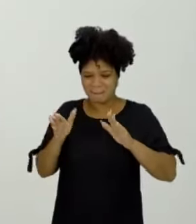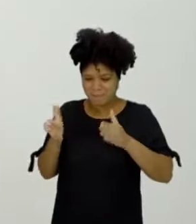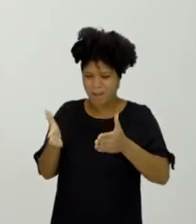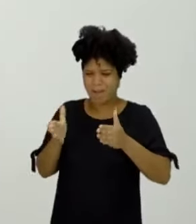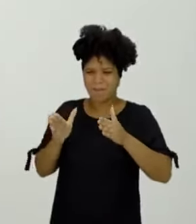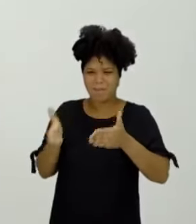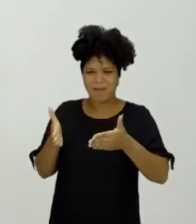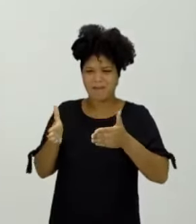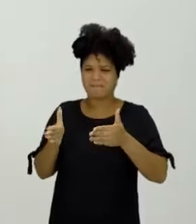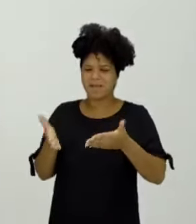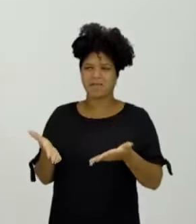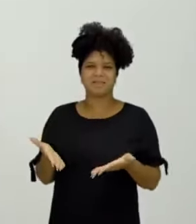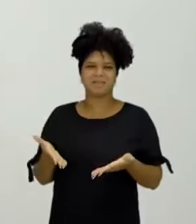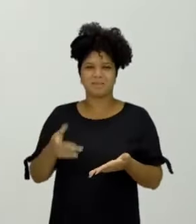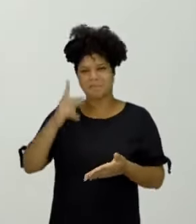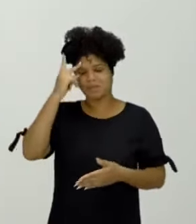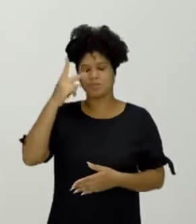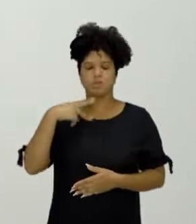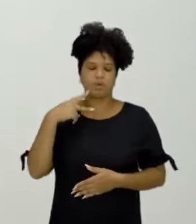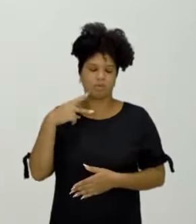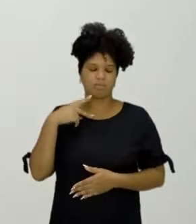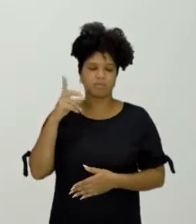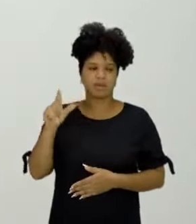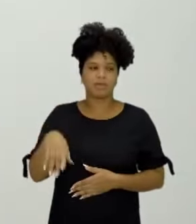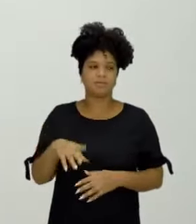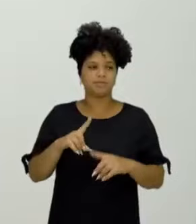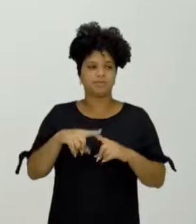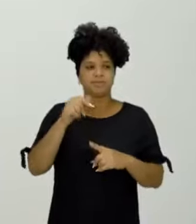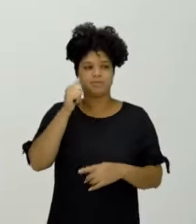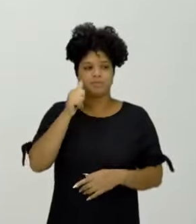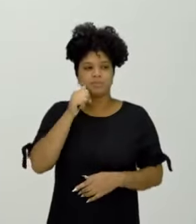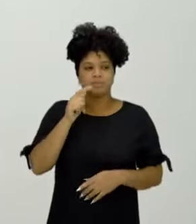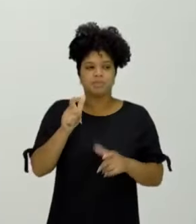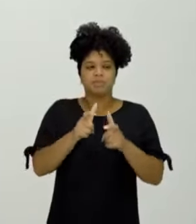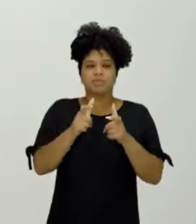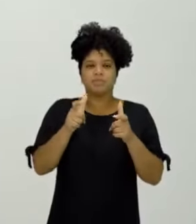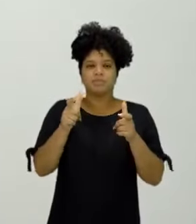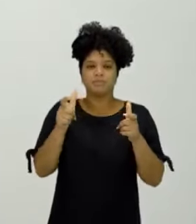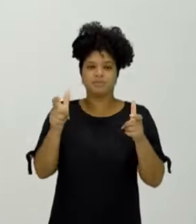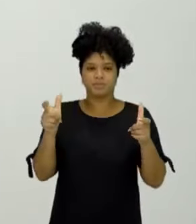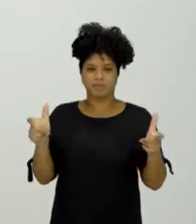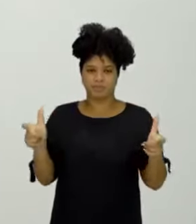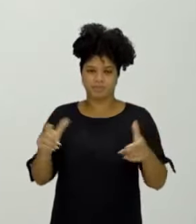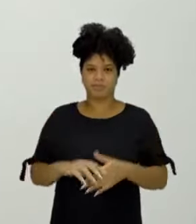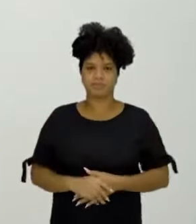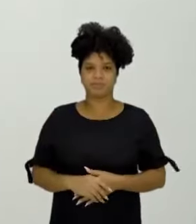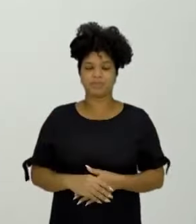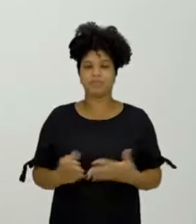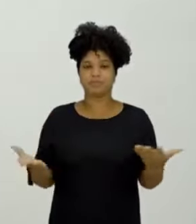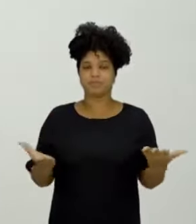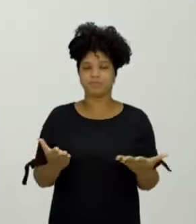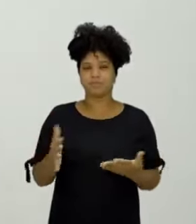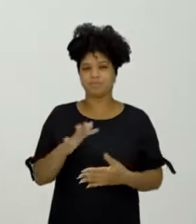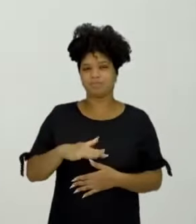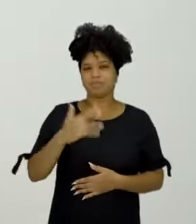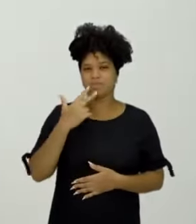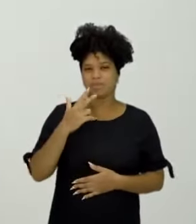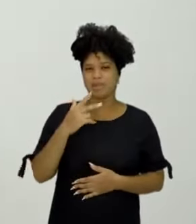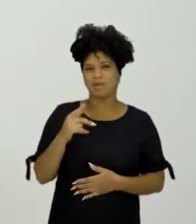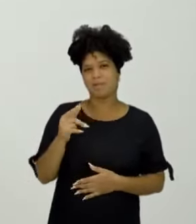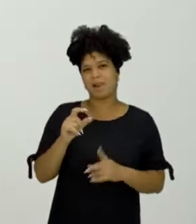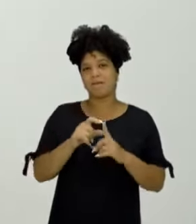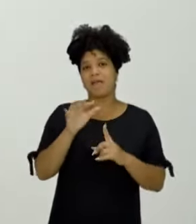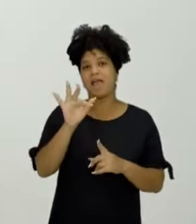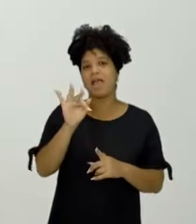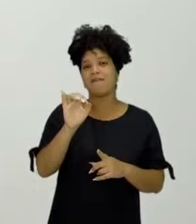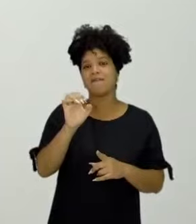muito, né, pessoais. Mulher é mais abrangente. Então, hoje, no campo linguístico, é errado falar female?